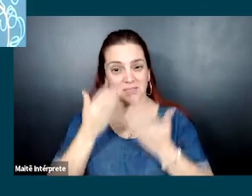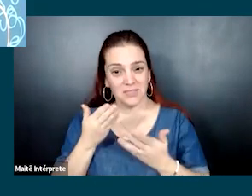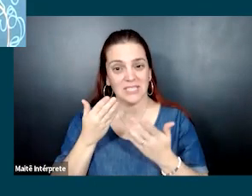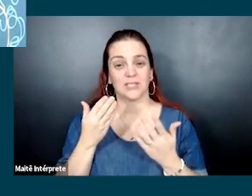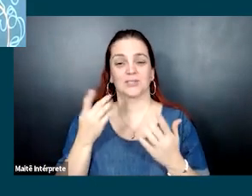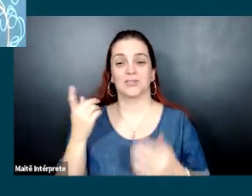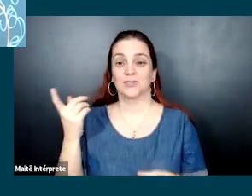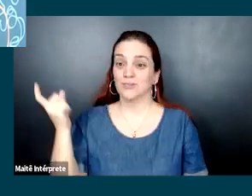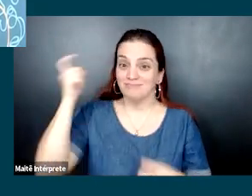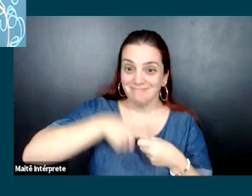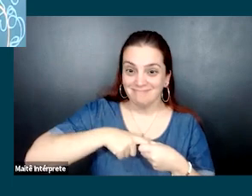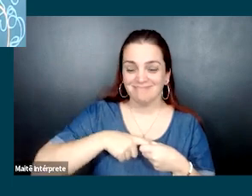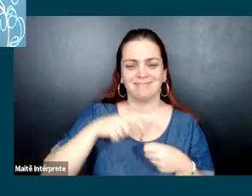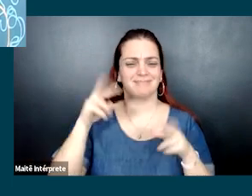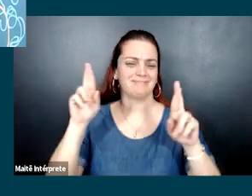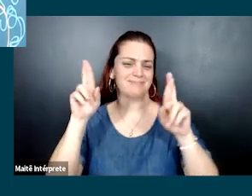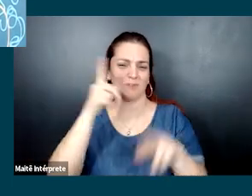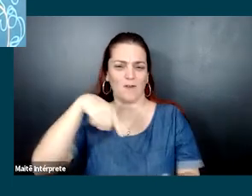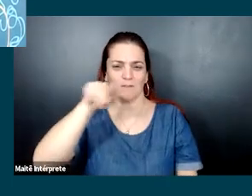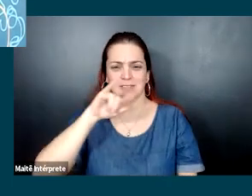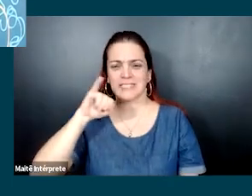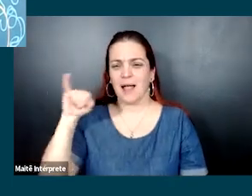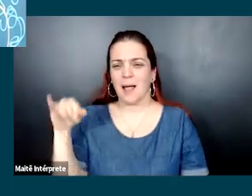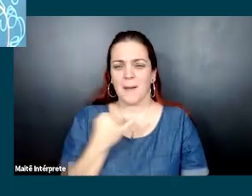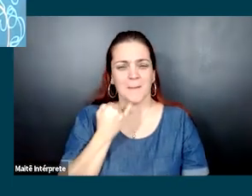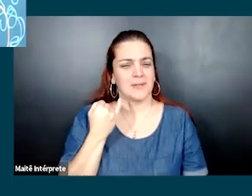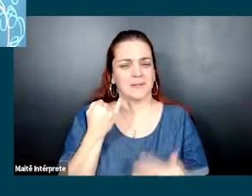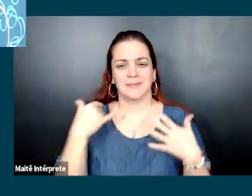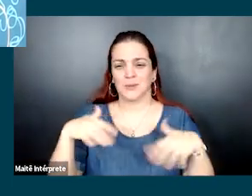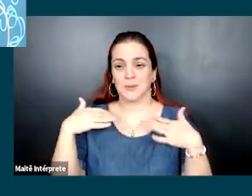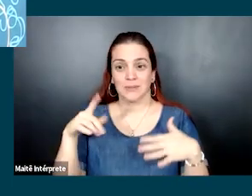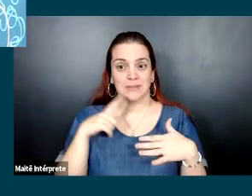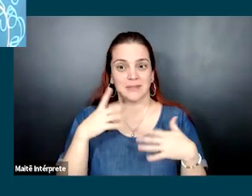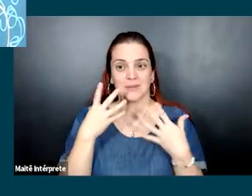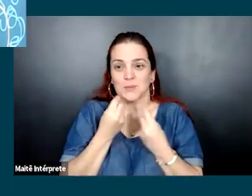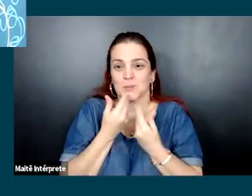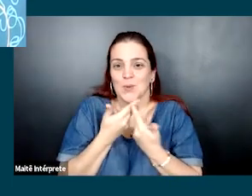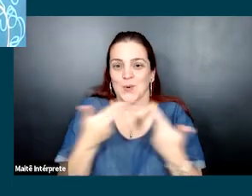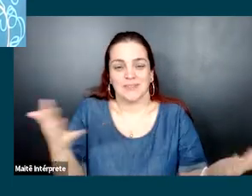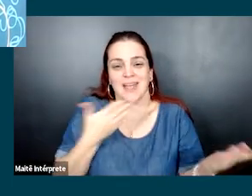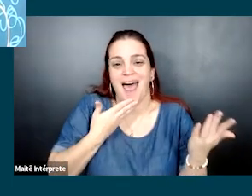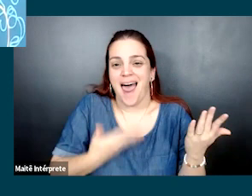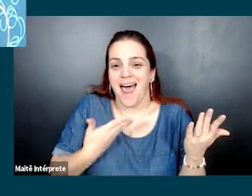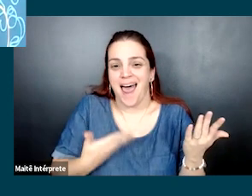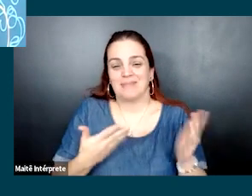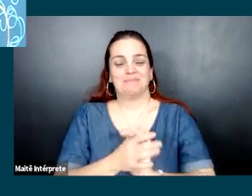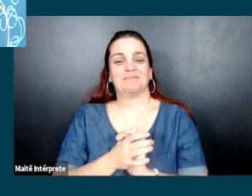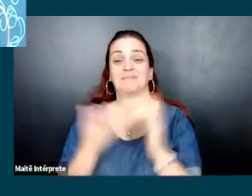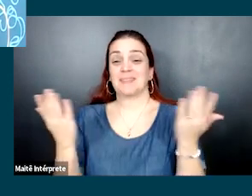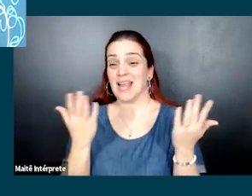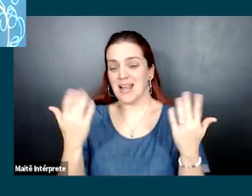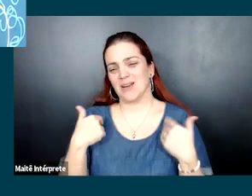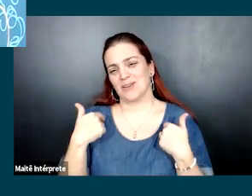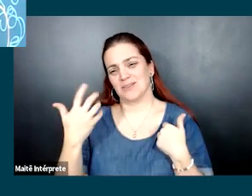volta, meu povo e minhas povas. Espero que vocês estejam aproveitando muito essas sessões. A gente está com uma sequência realmente